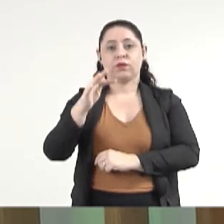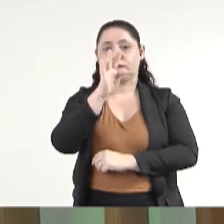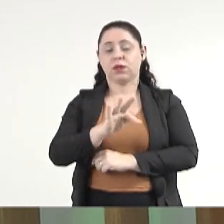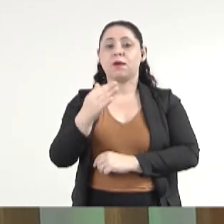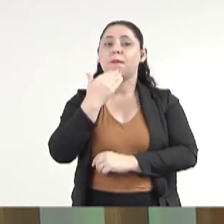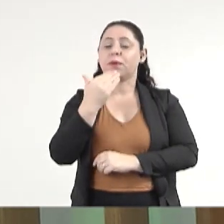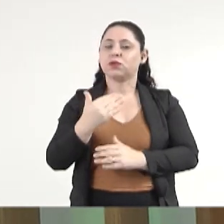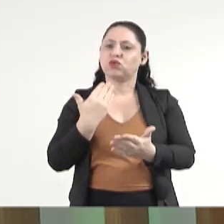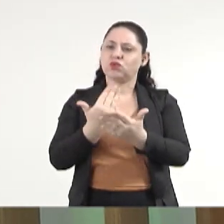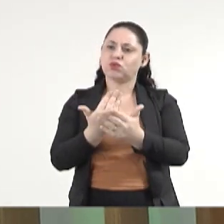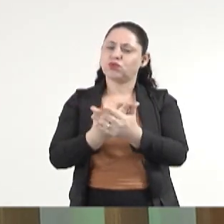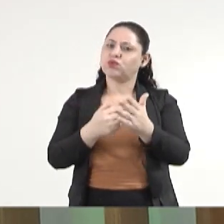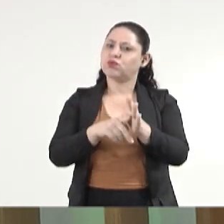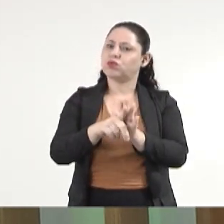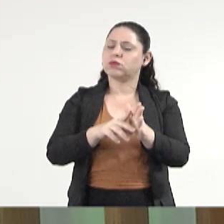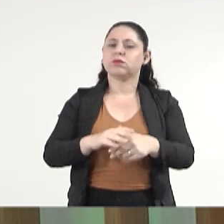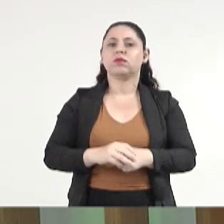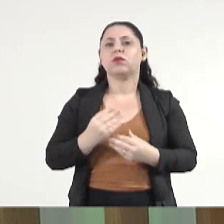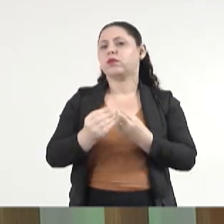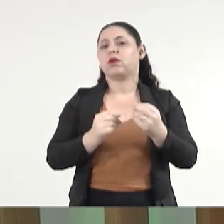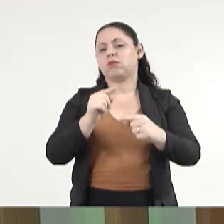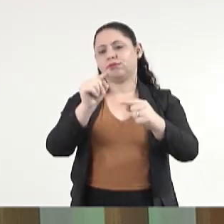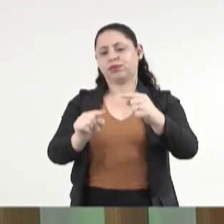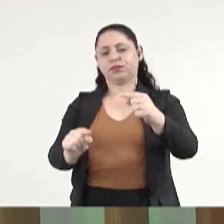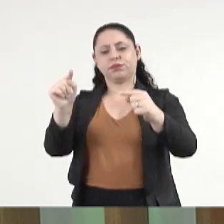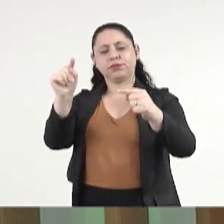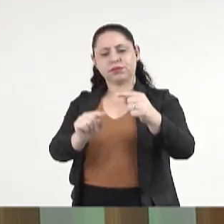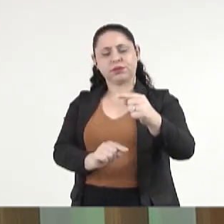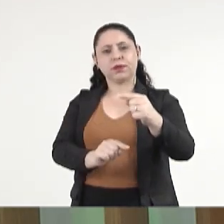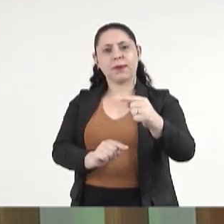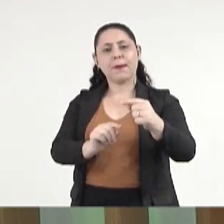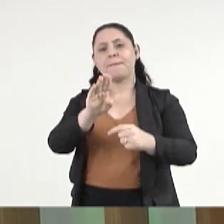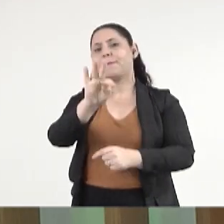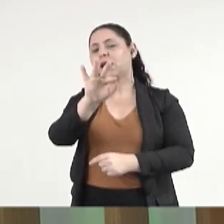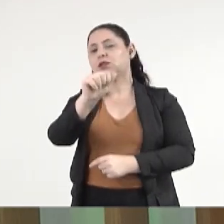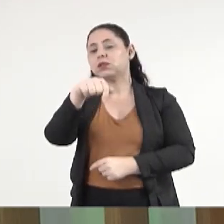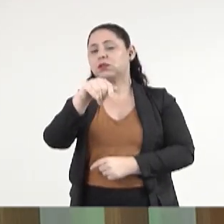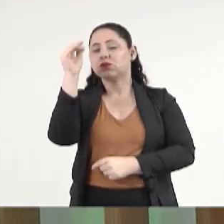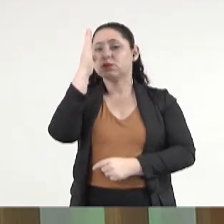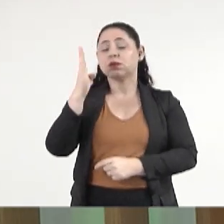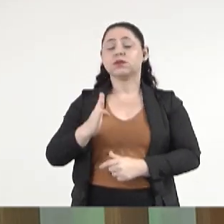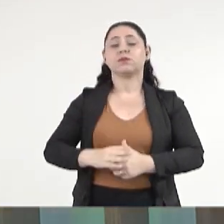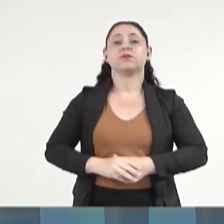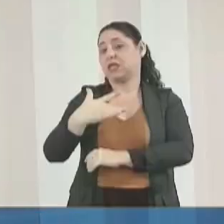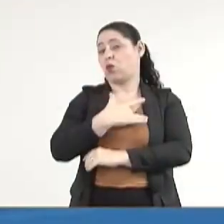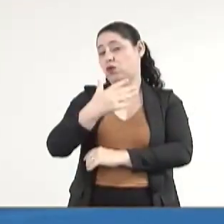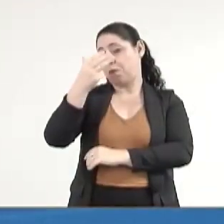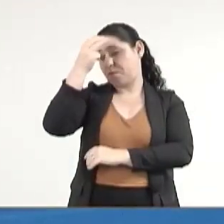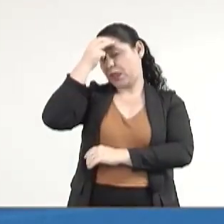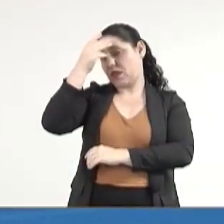federal, solicitando estudos para a proibição das bets aqui no Brasil.